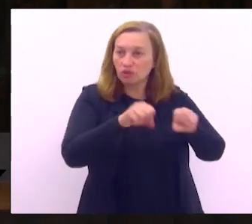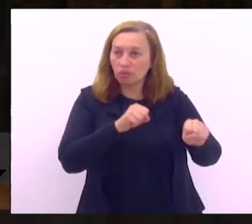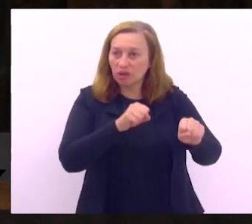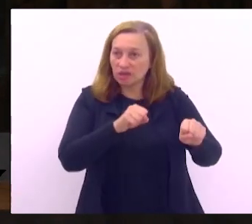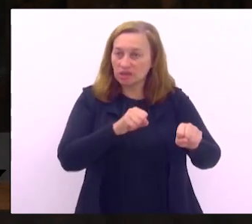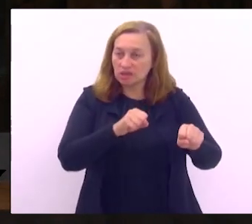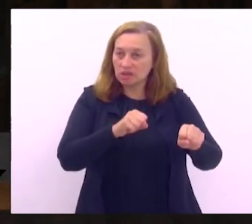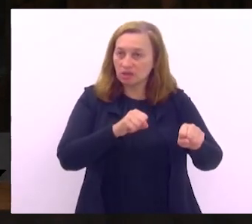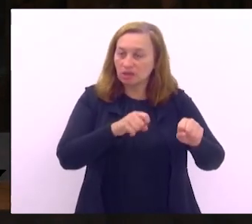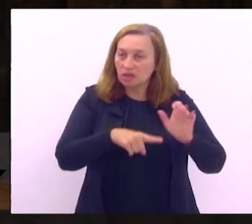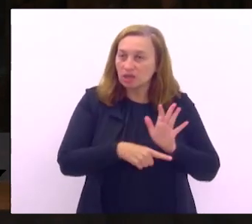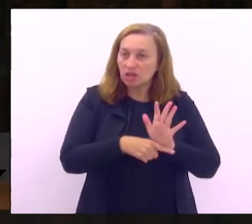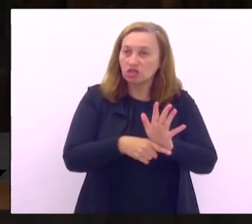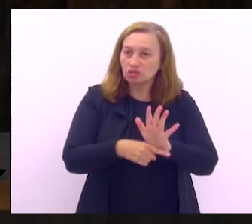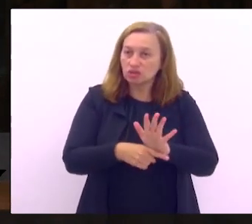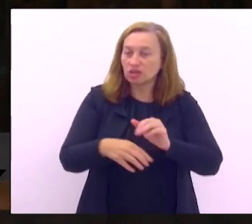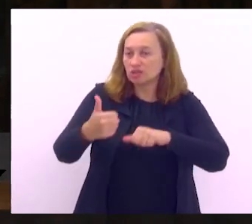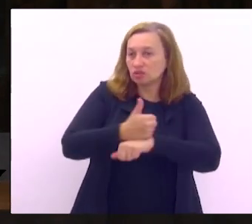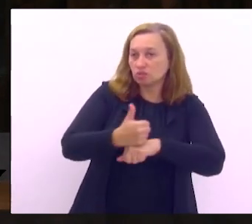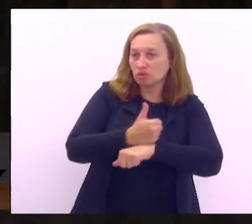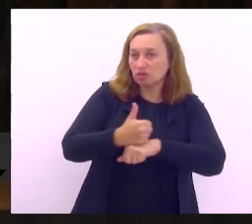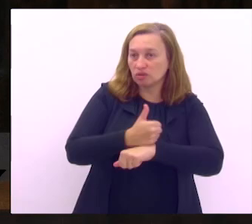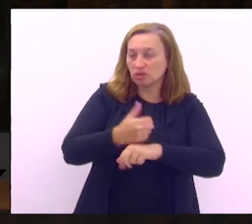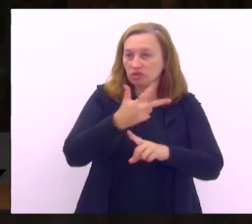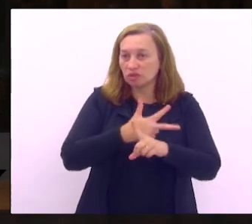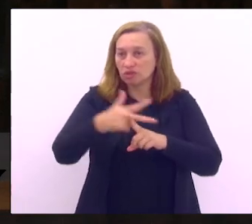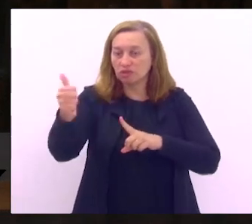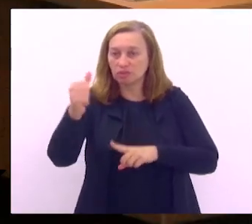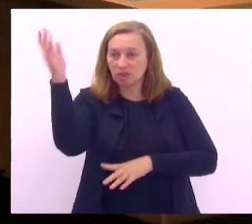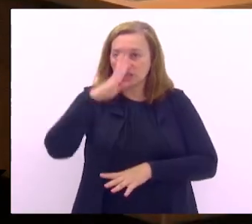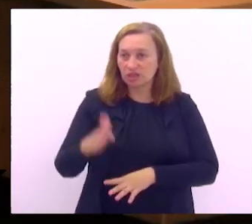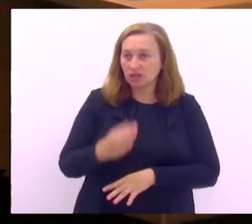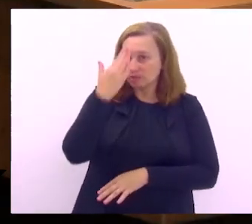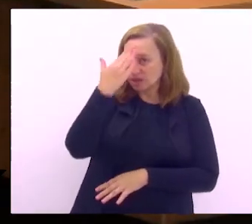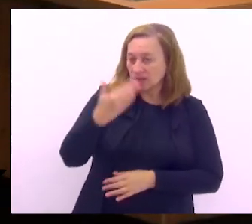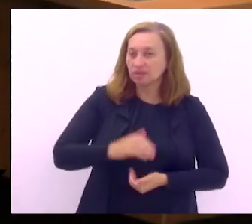manutenção das carreiras mais vitoriosas do esporte brasileiro. Muito obrigado.